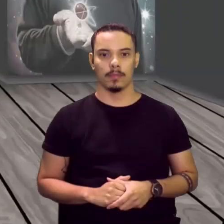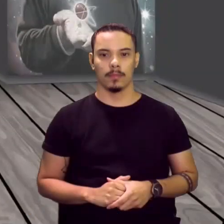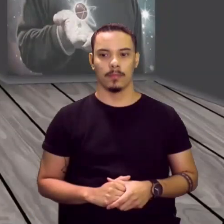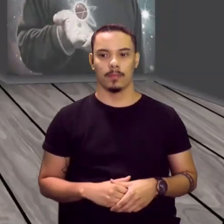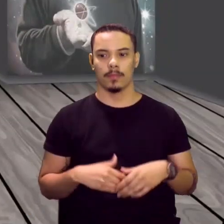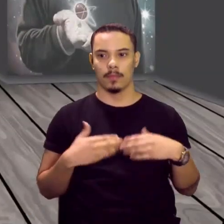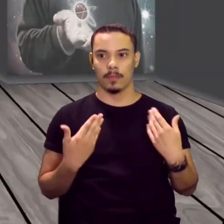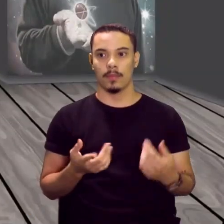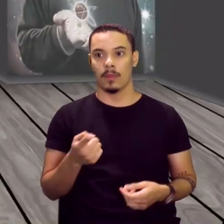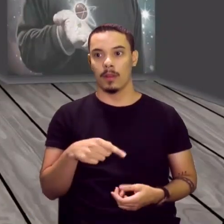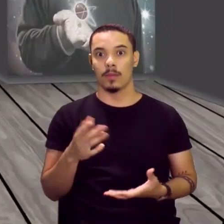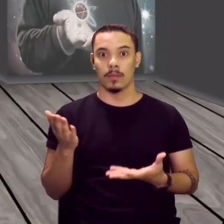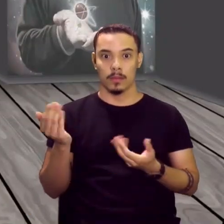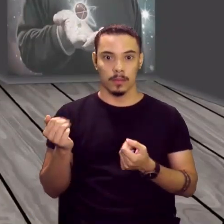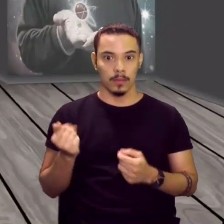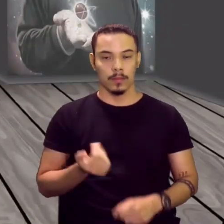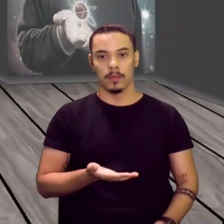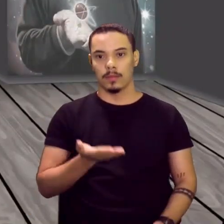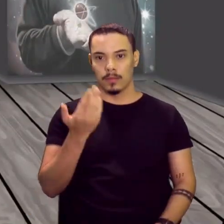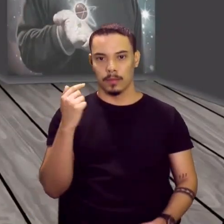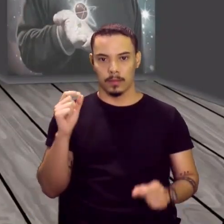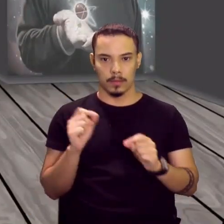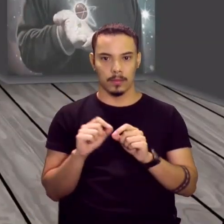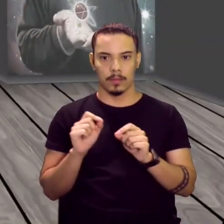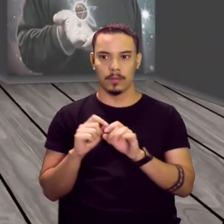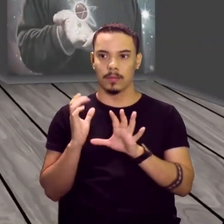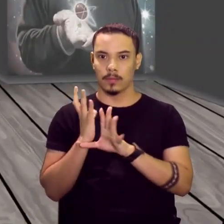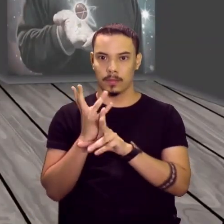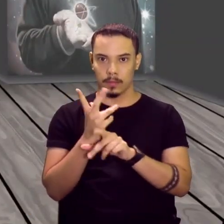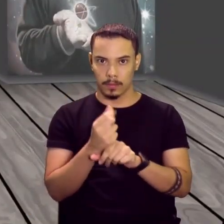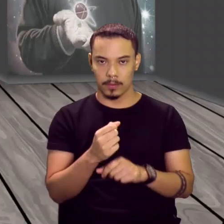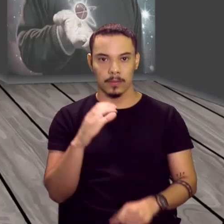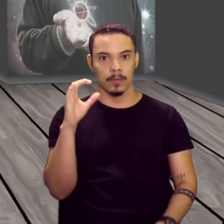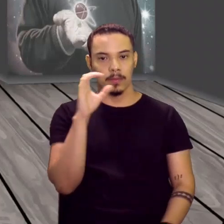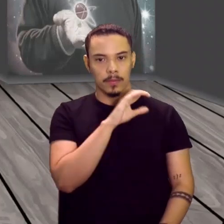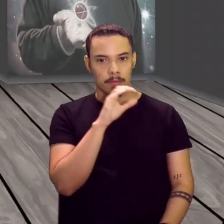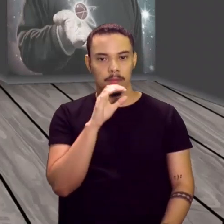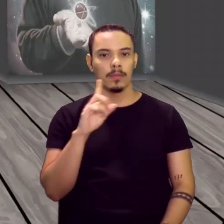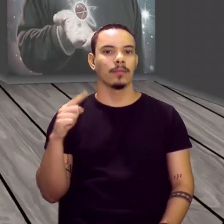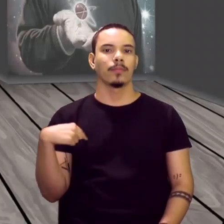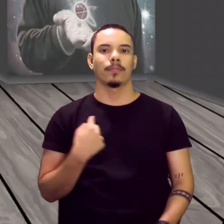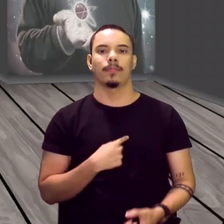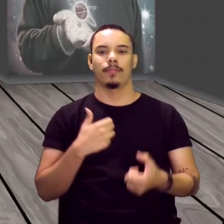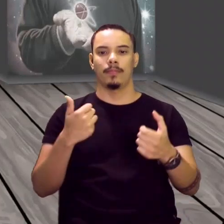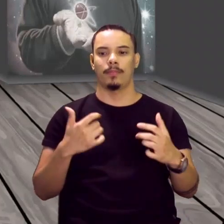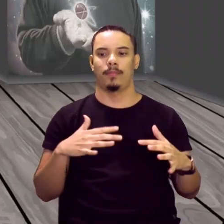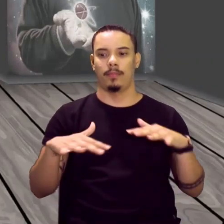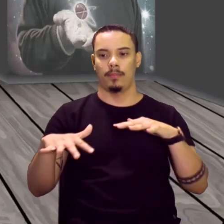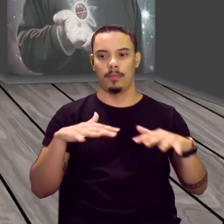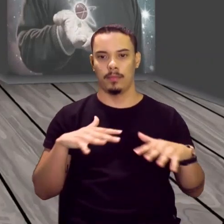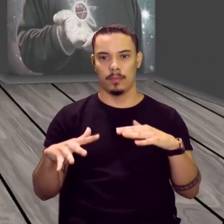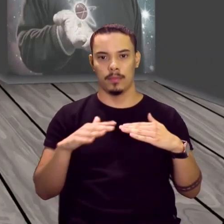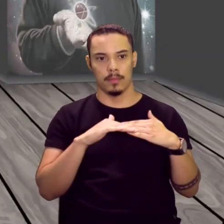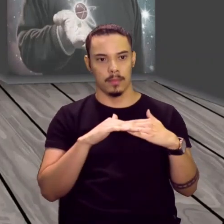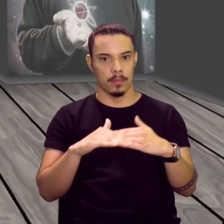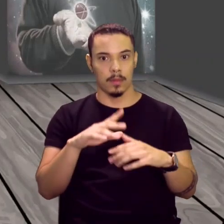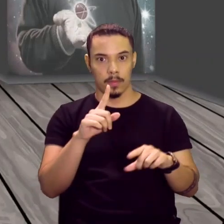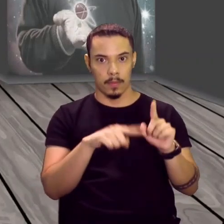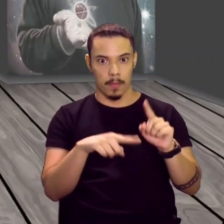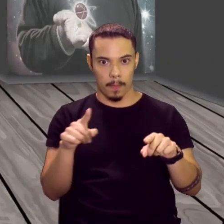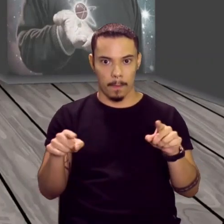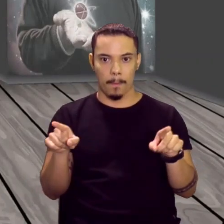E aí, jovem, vamos lá para o nosso resumo. Resumex, nós falamos aí de movimento uniformemente